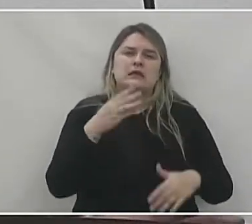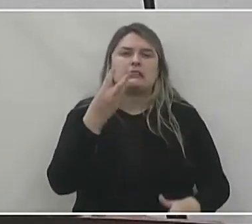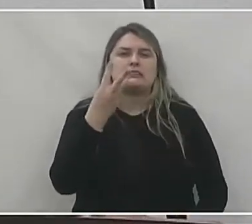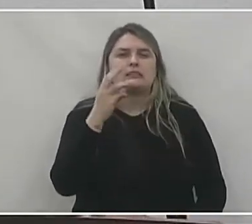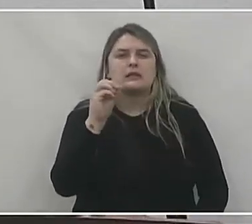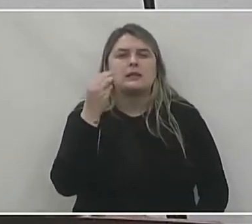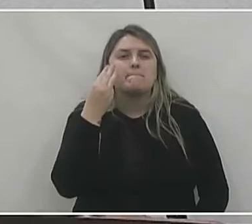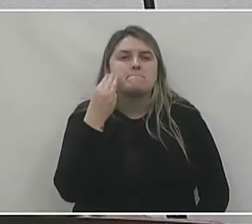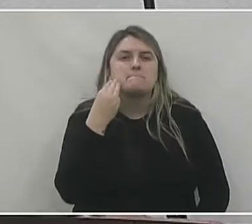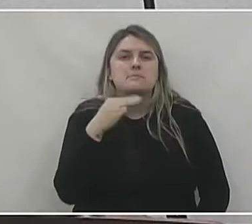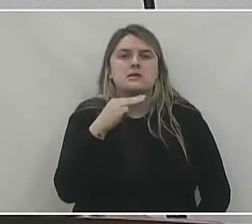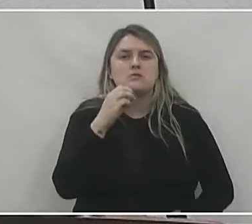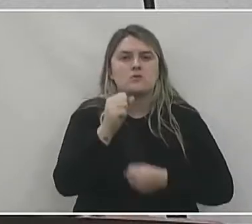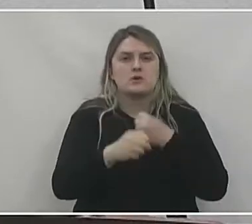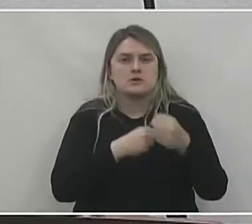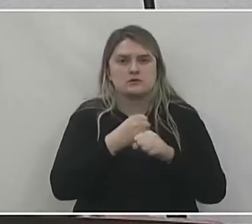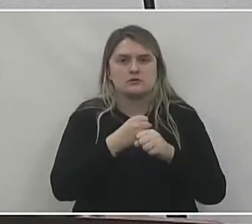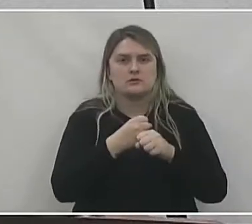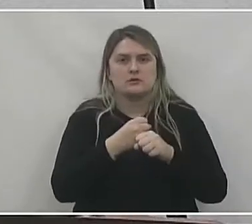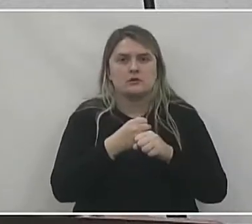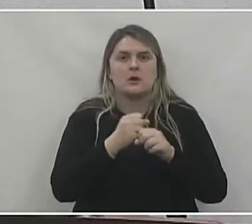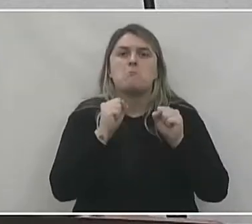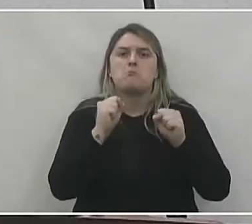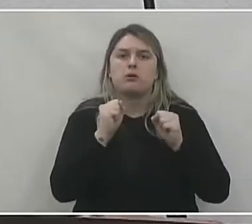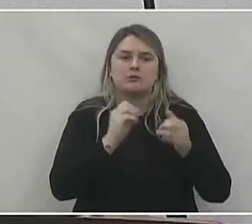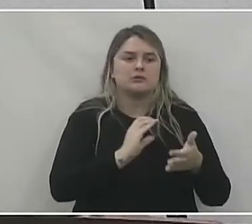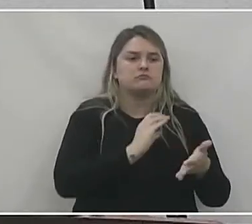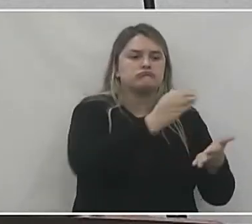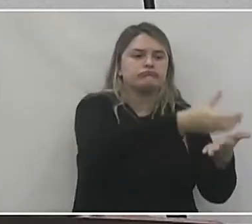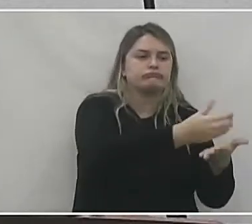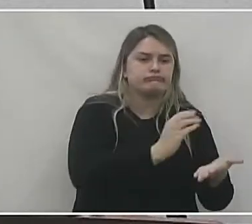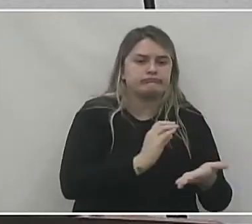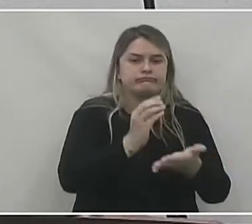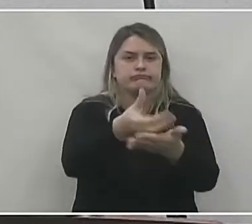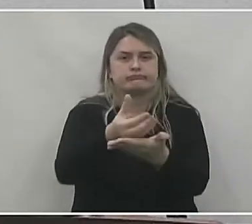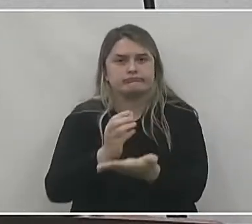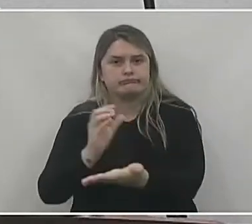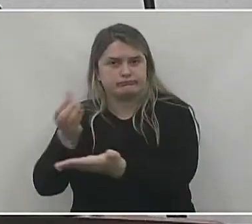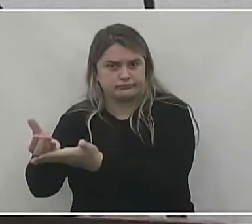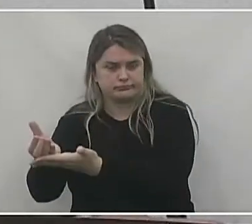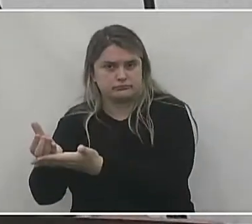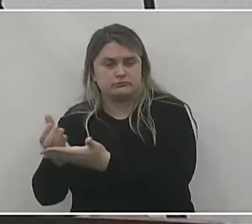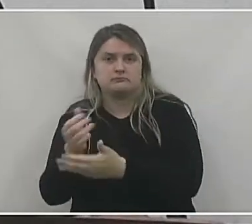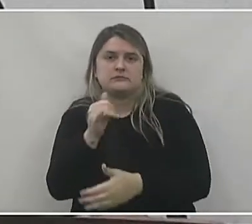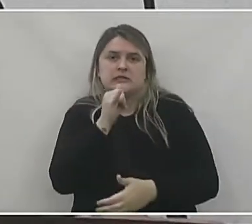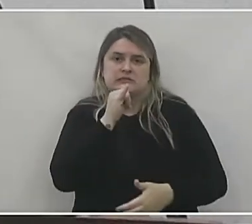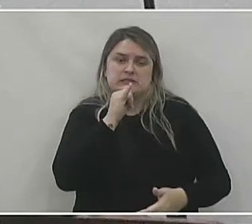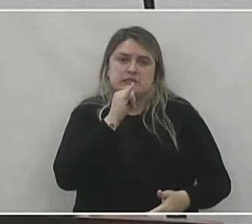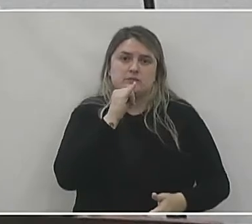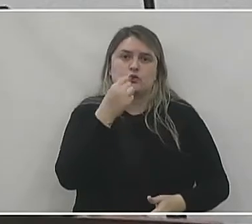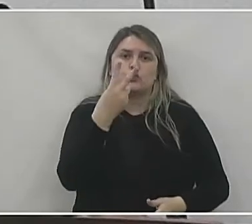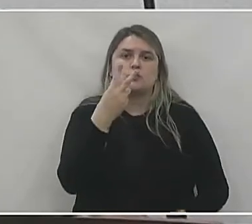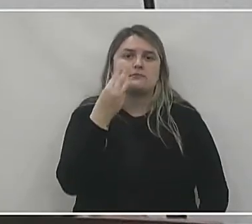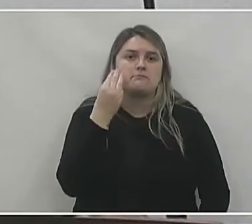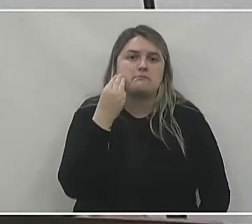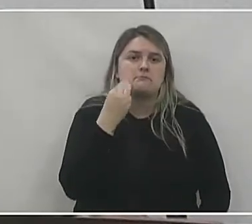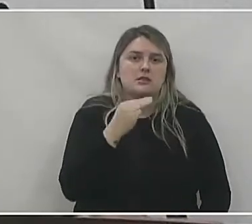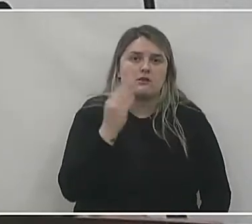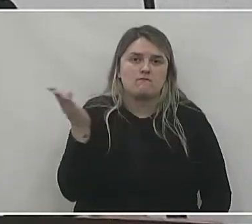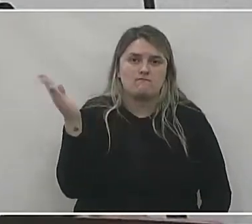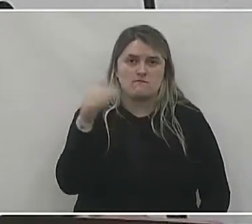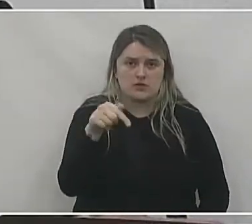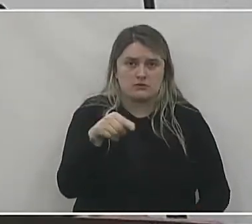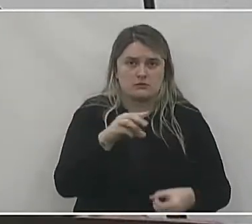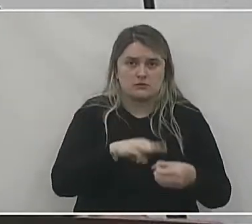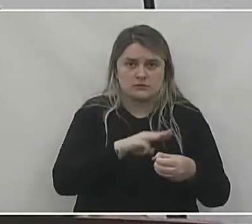30 milhões por ano para destinar às bases eleitorais dele. Você destina, por exemplo, esses 2 milhões que veio para a União da